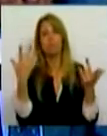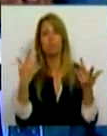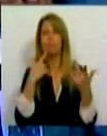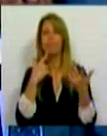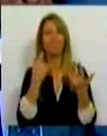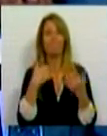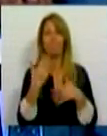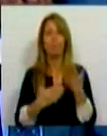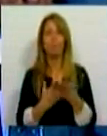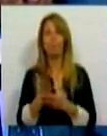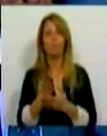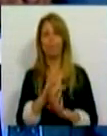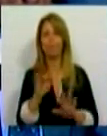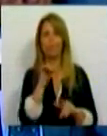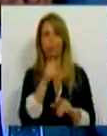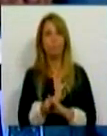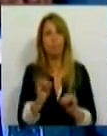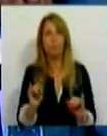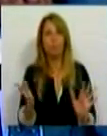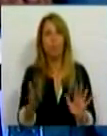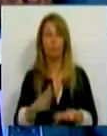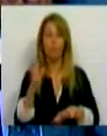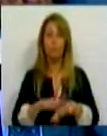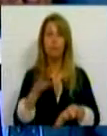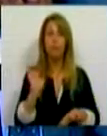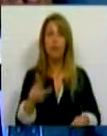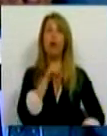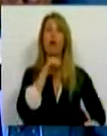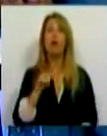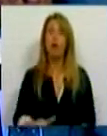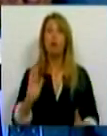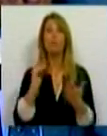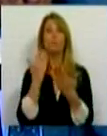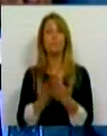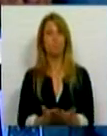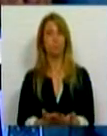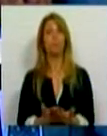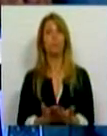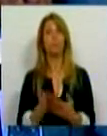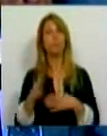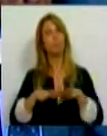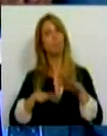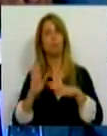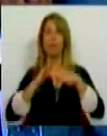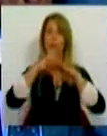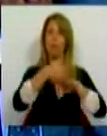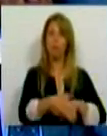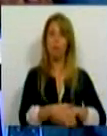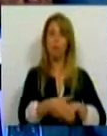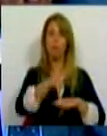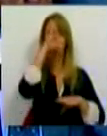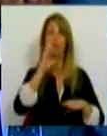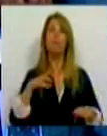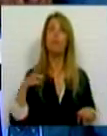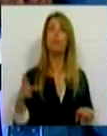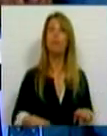inviabilidade. E por isso a autorização que foi dada para a intervenção que foi feita pelo Governo